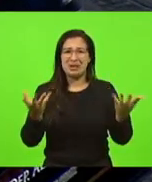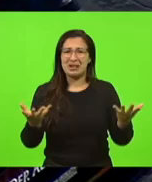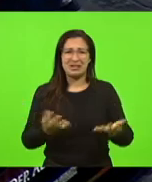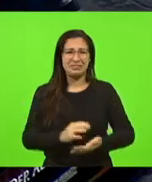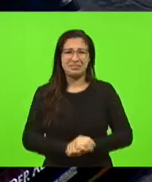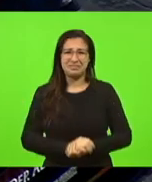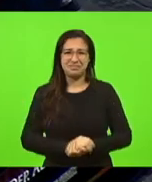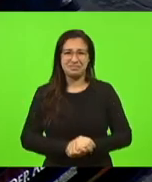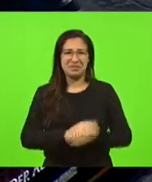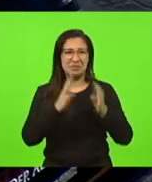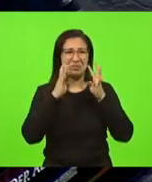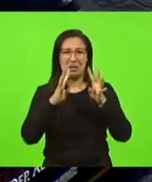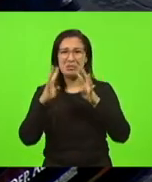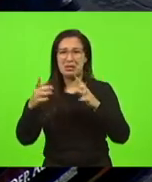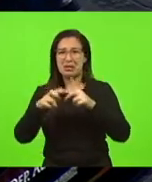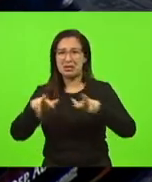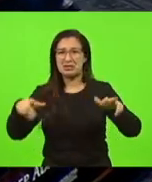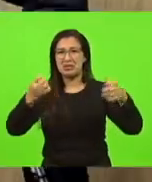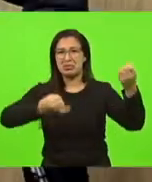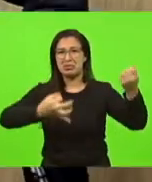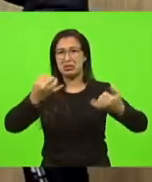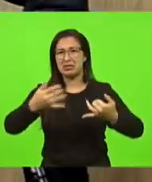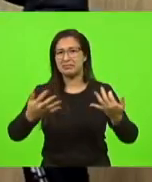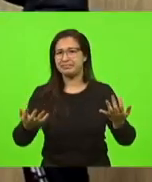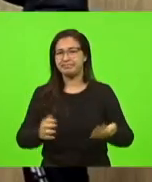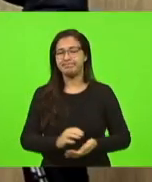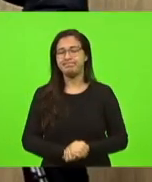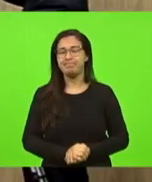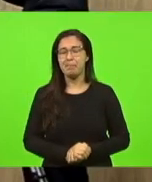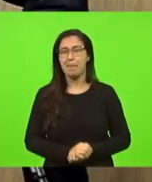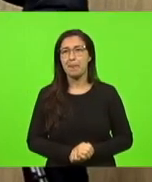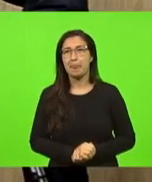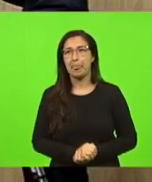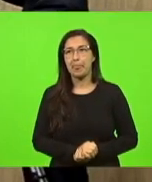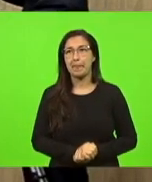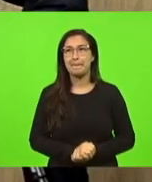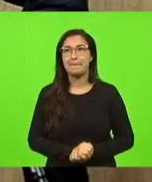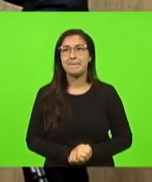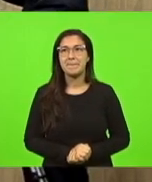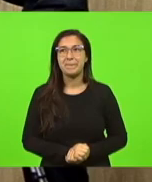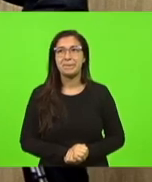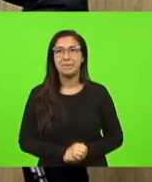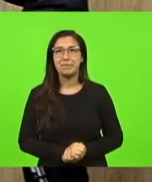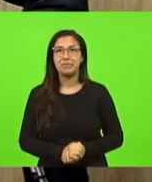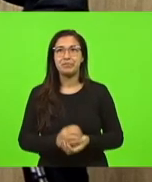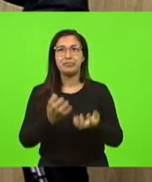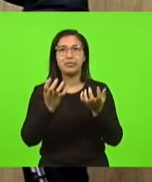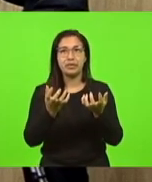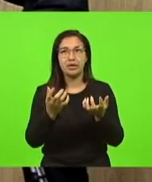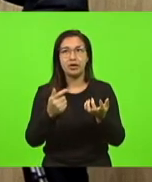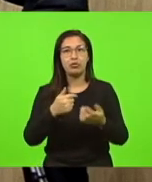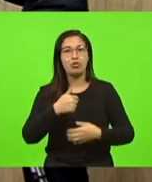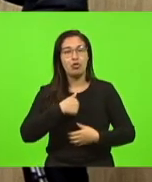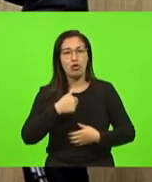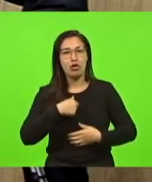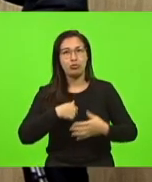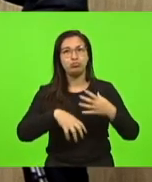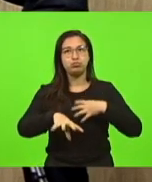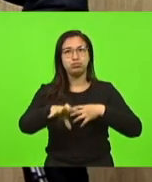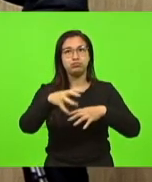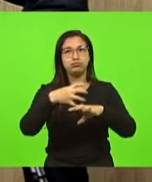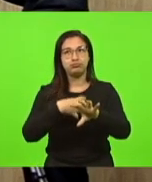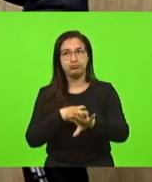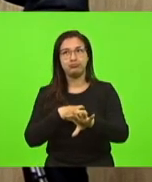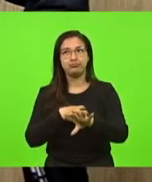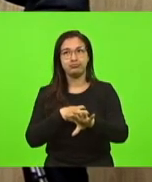estou escutando. Deputada Ada, se me permite uma parte, eu só quero lhe oferecer a minha solidariedade e dizer